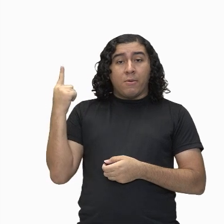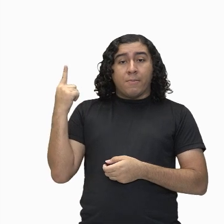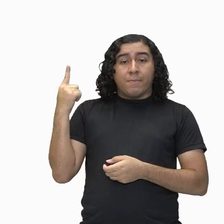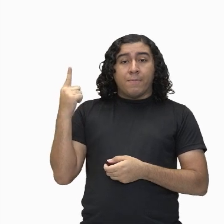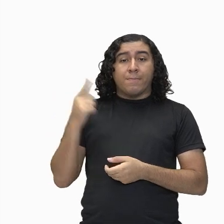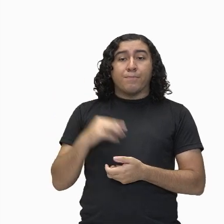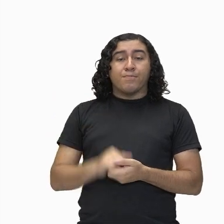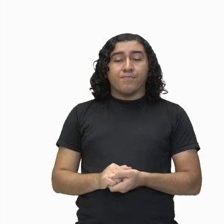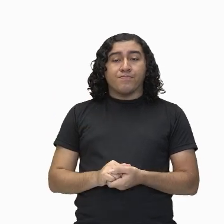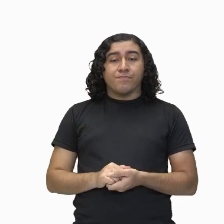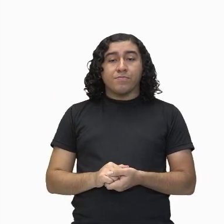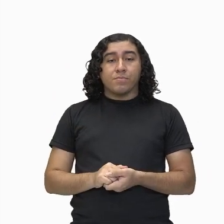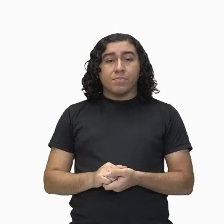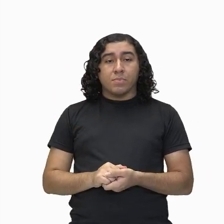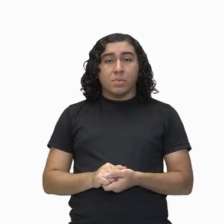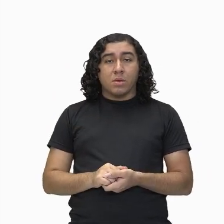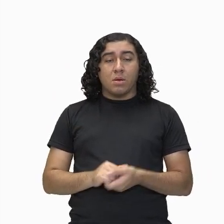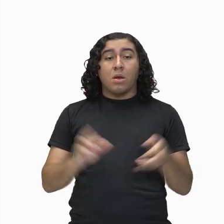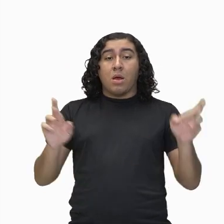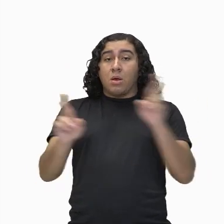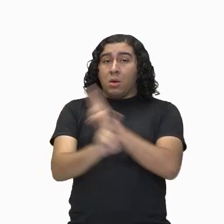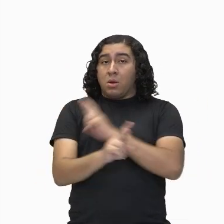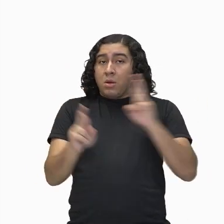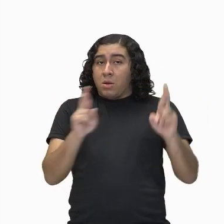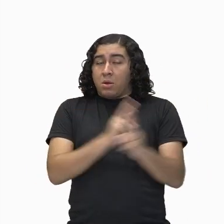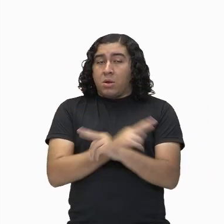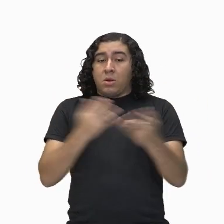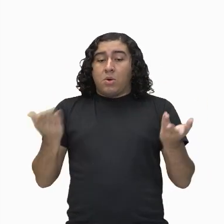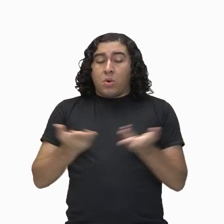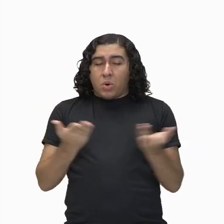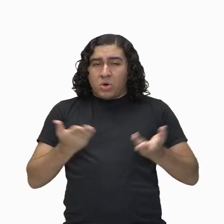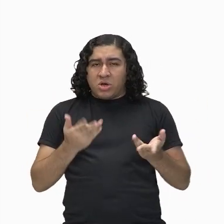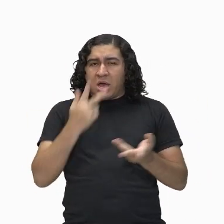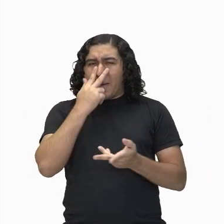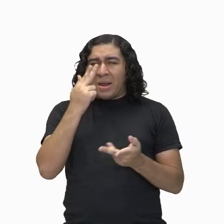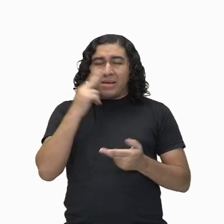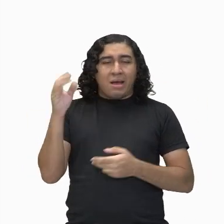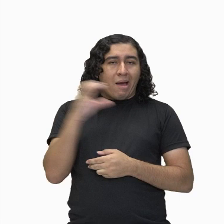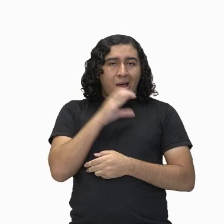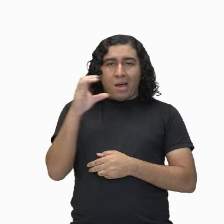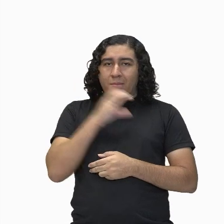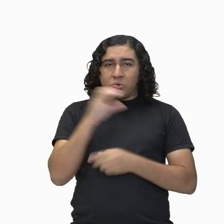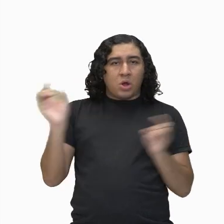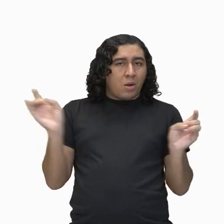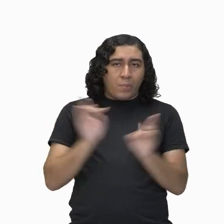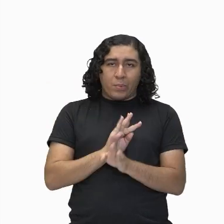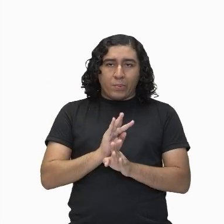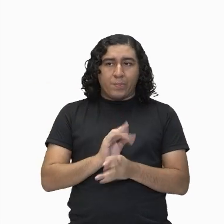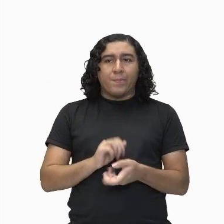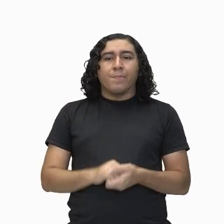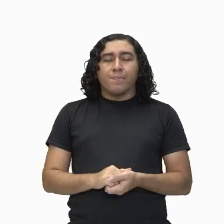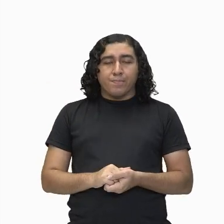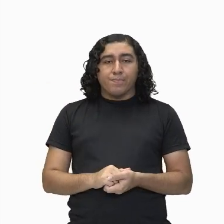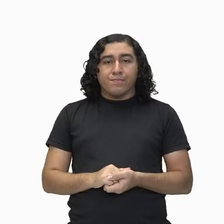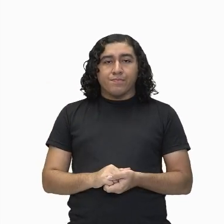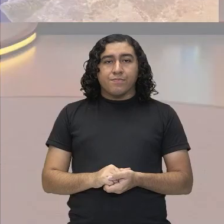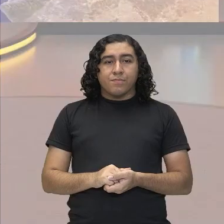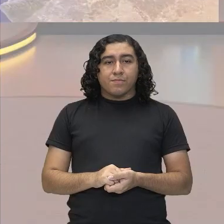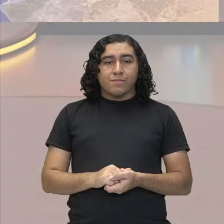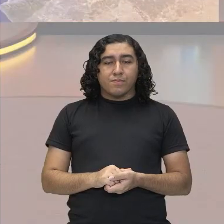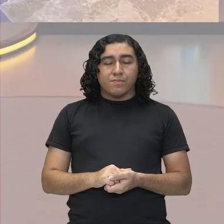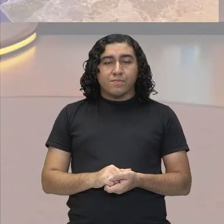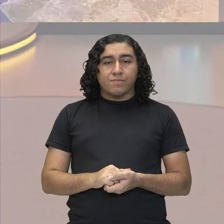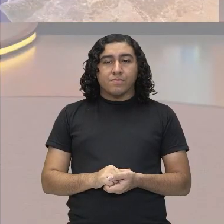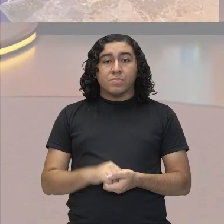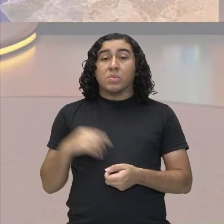ninguém. O relacionamento hoje ele é líquido nesse sentido, tá bom? Então vamos lá, Bauman diz que nós saímos do